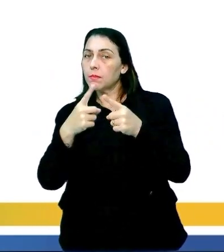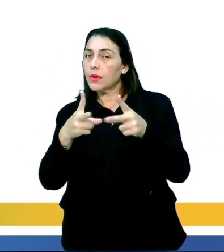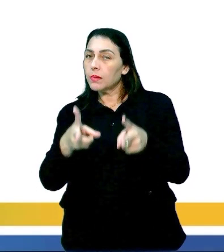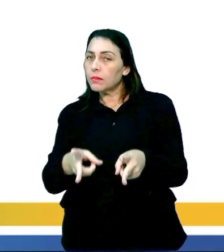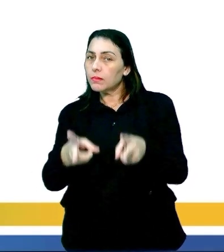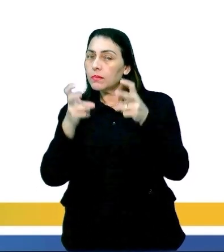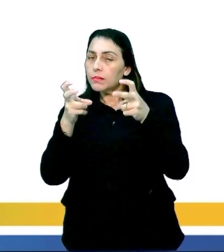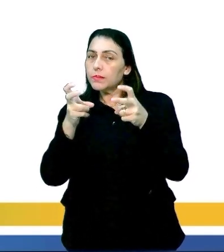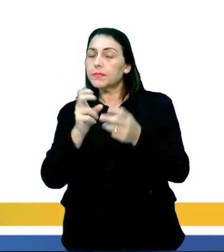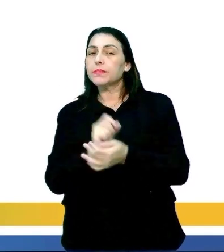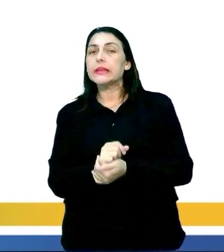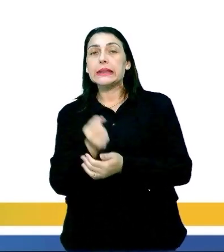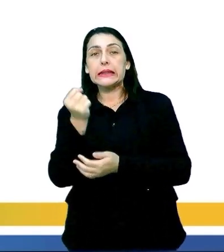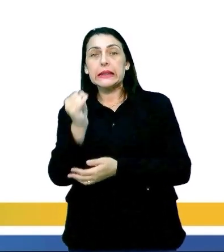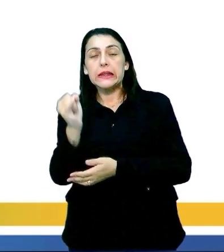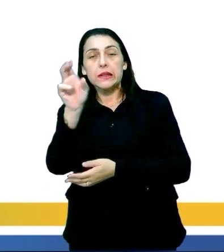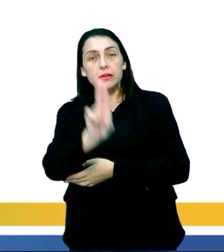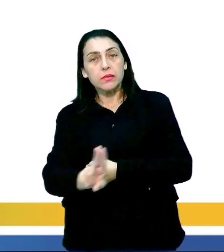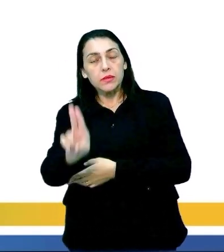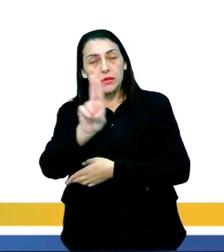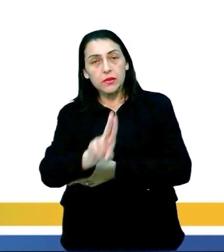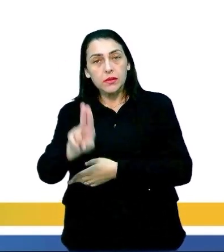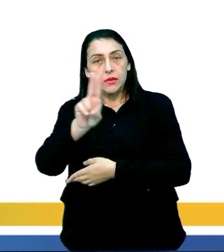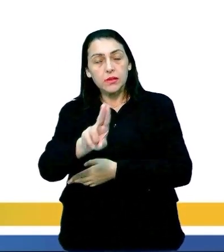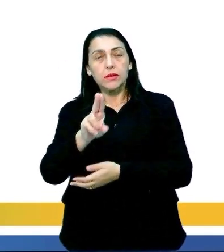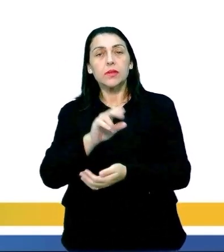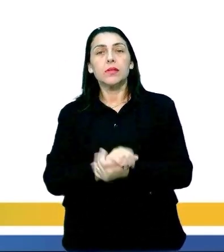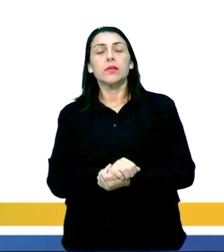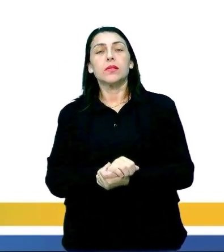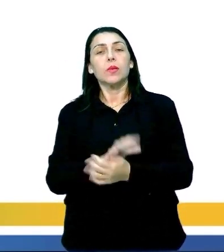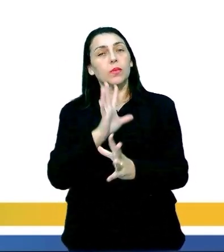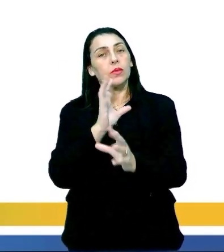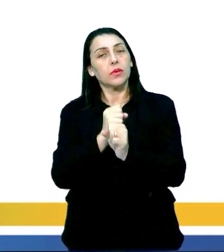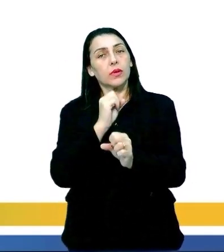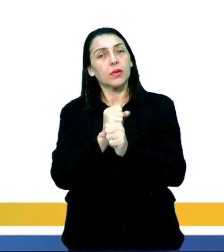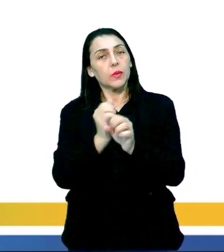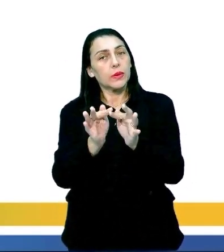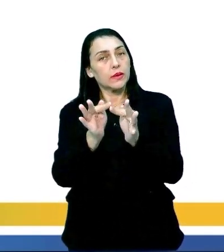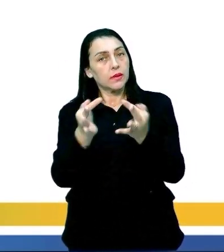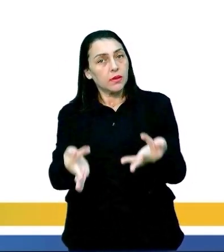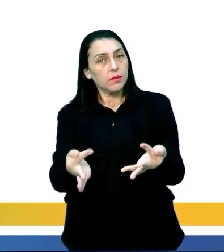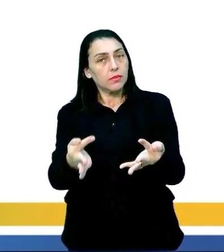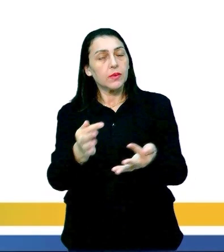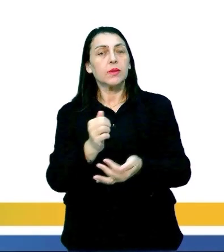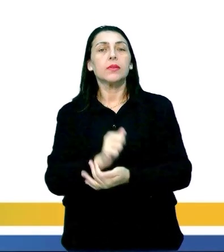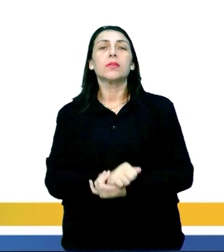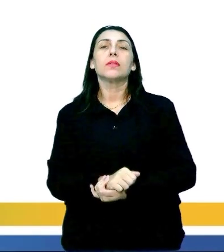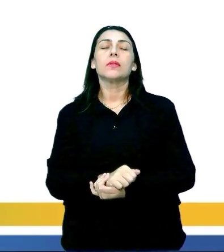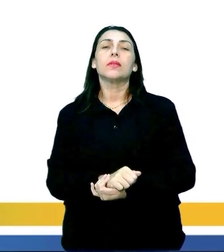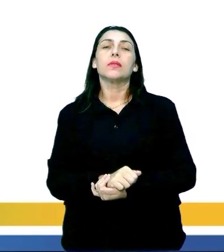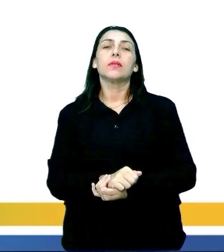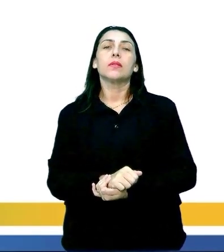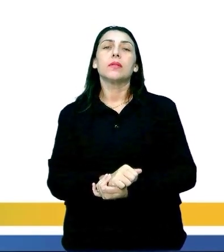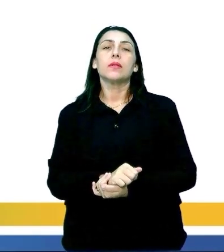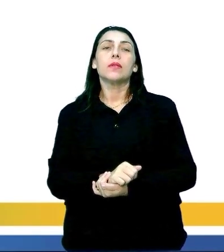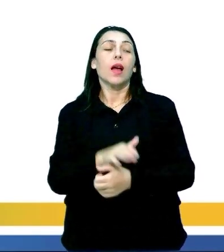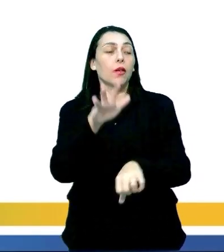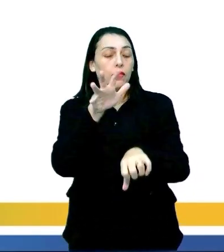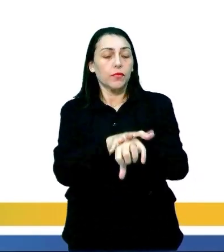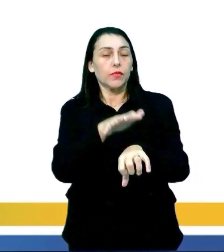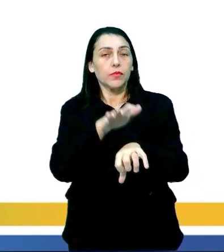observem que se usarmos aí um cálculo simples, tá? A função